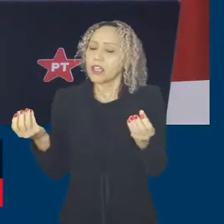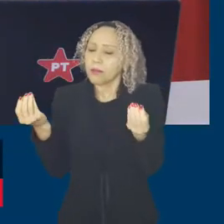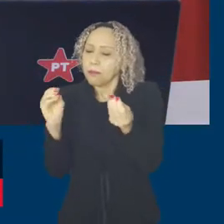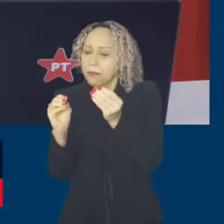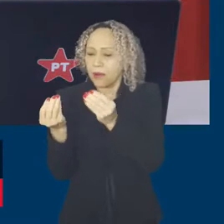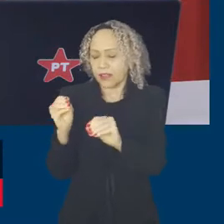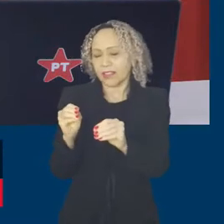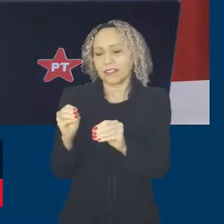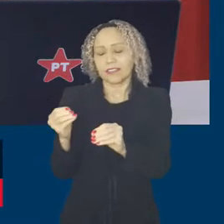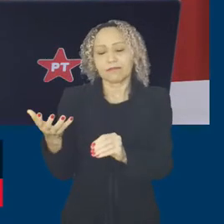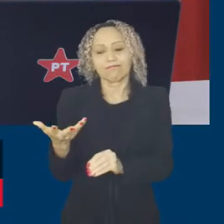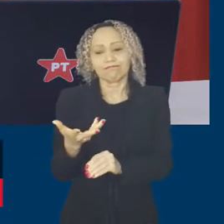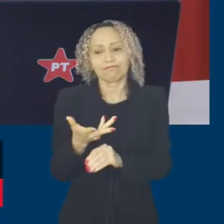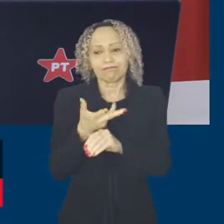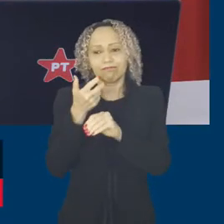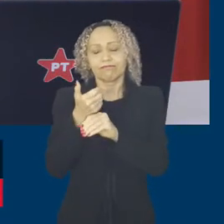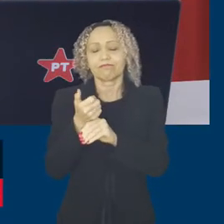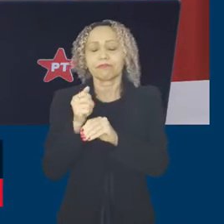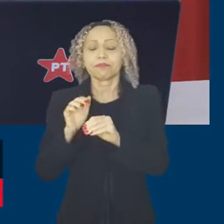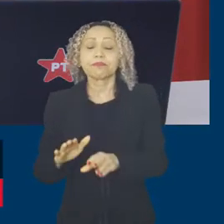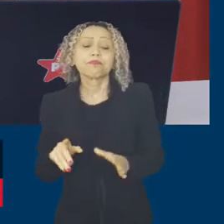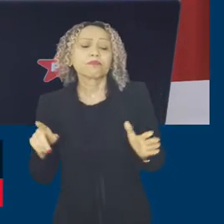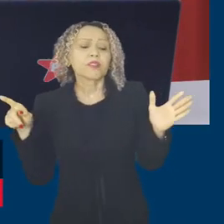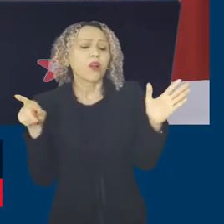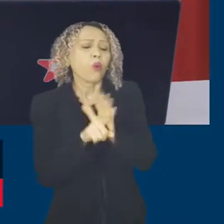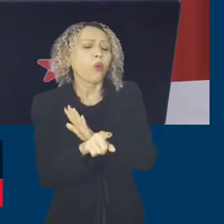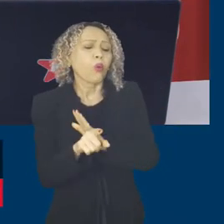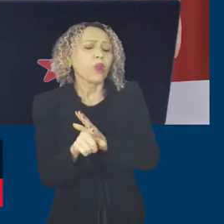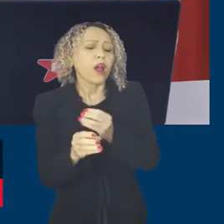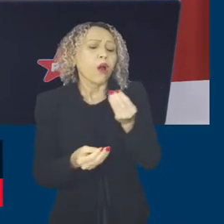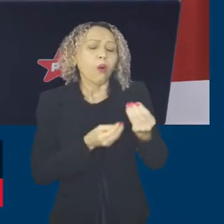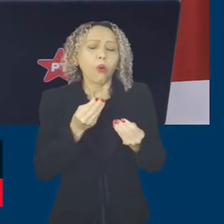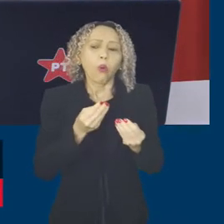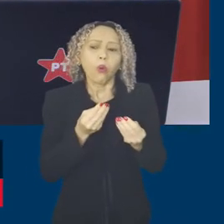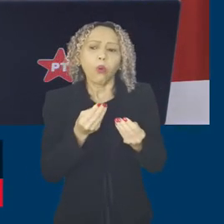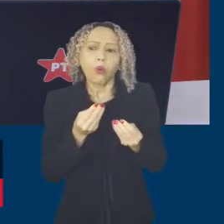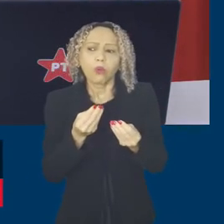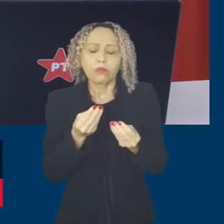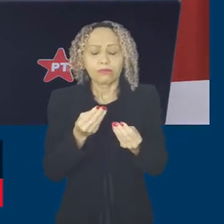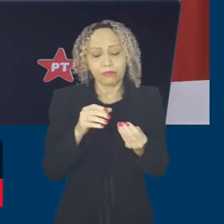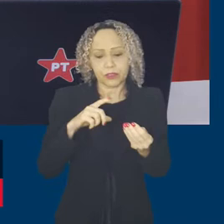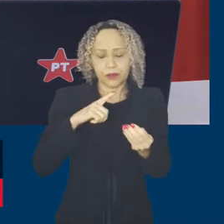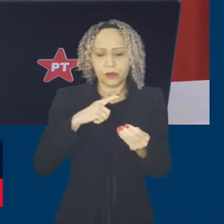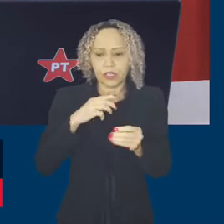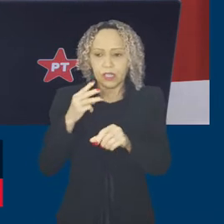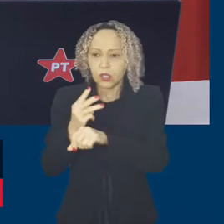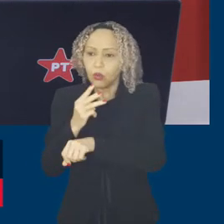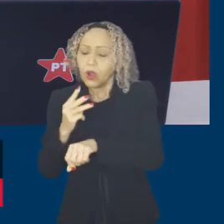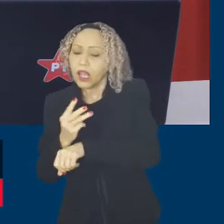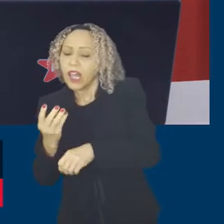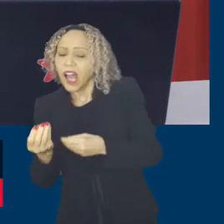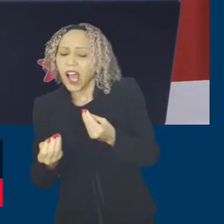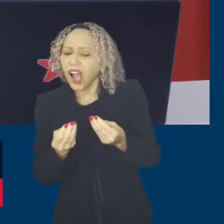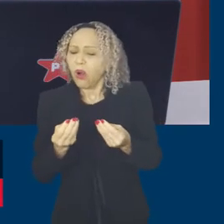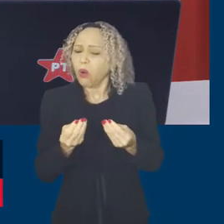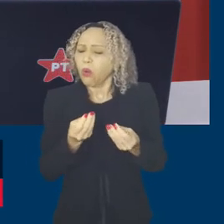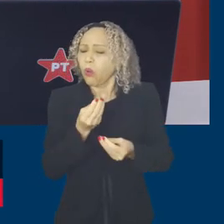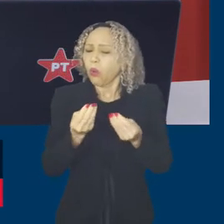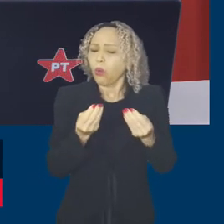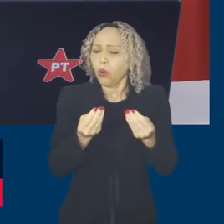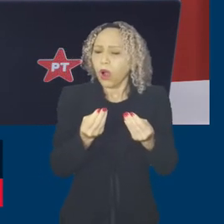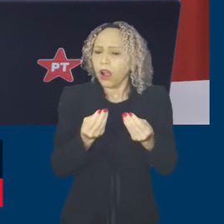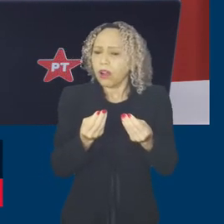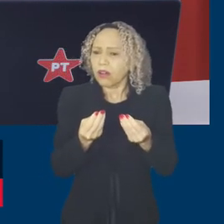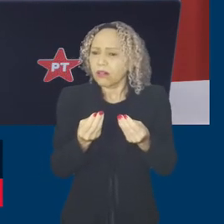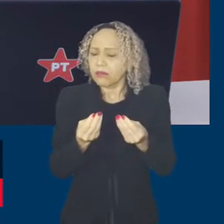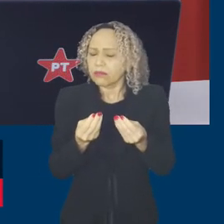Anne, qual é o canal para a gente falar com a secretaria? Que eu estou aqui com o WhatsApp, que eu vou passar de um outro assunto. Eu queria saber se ele está valendo também, que é